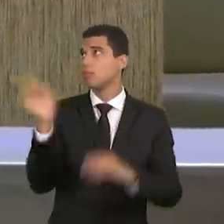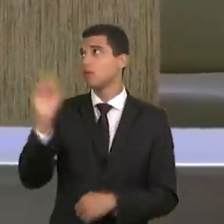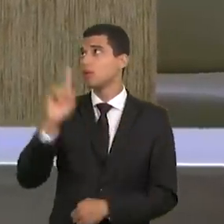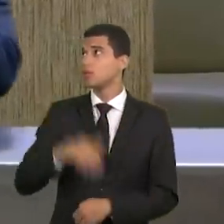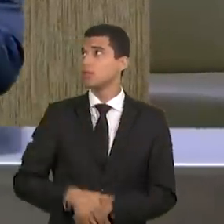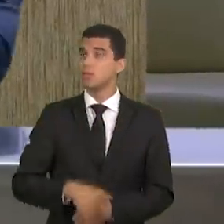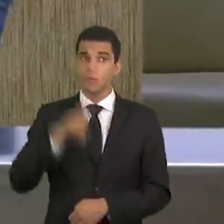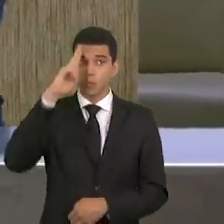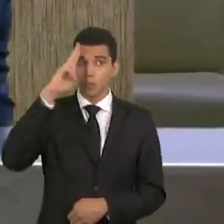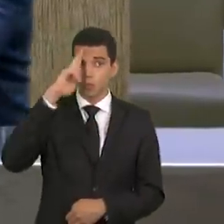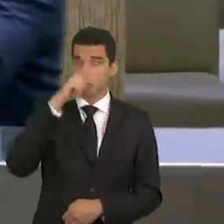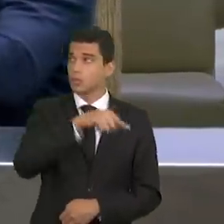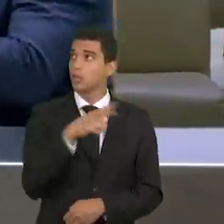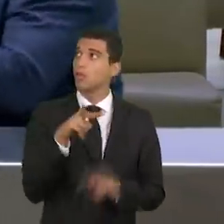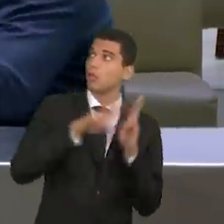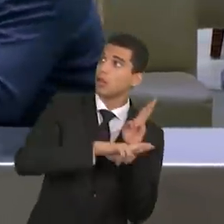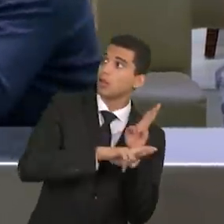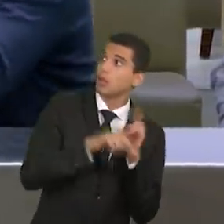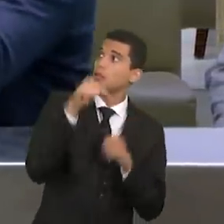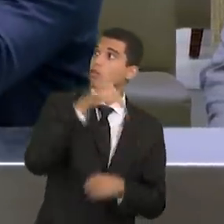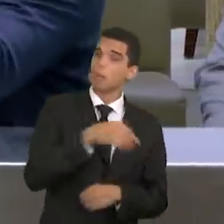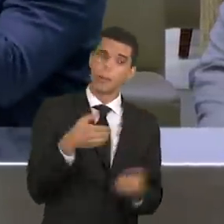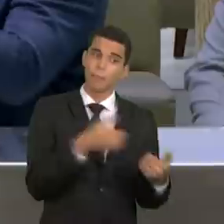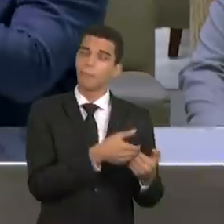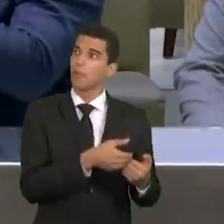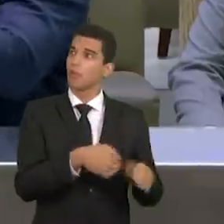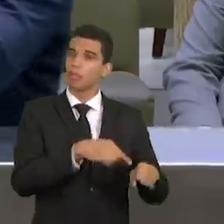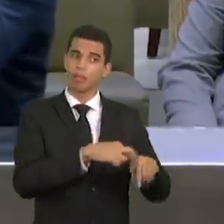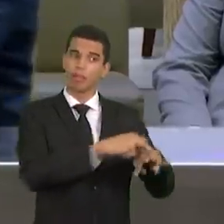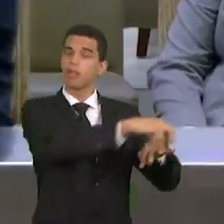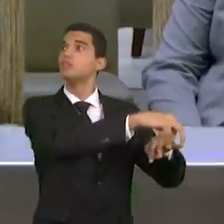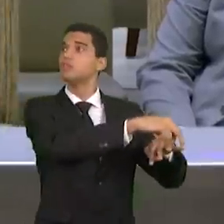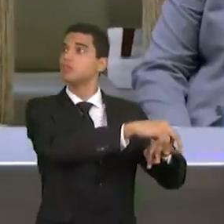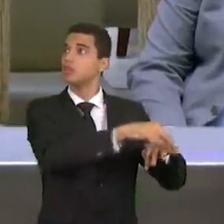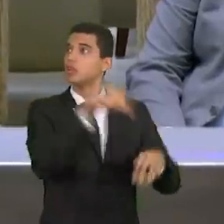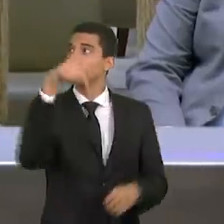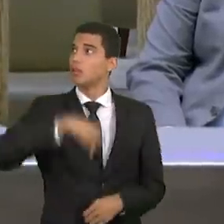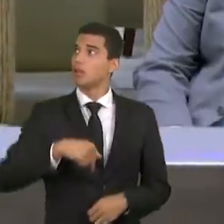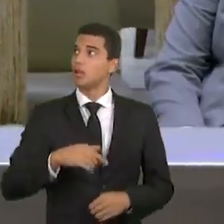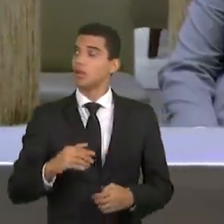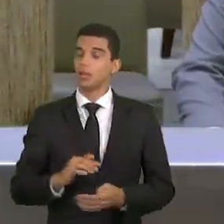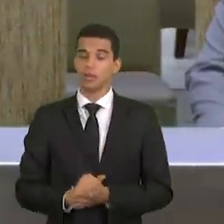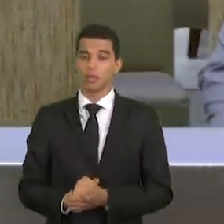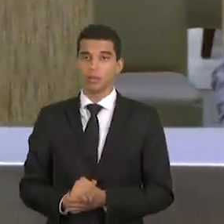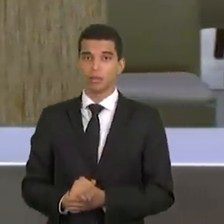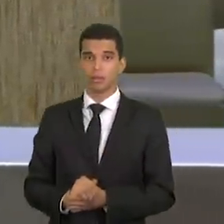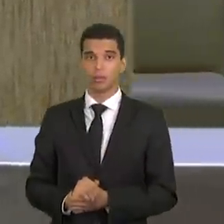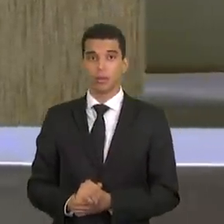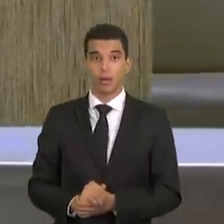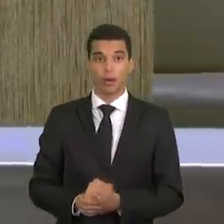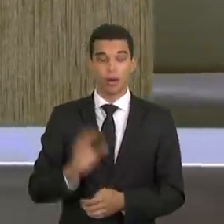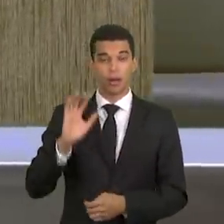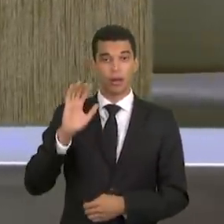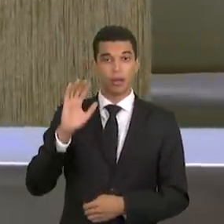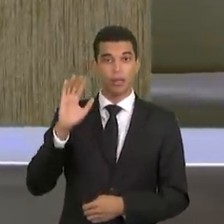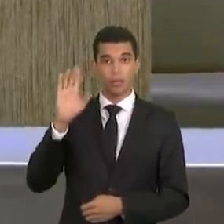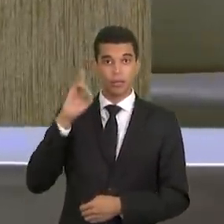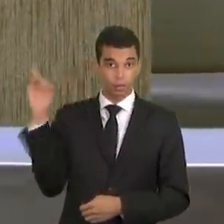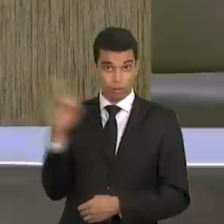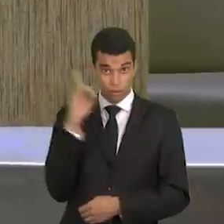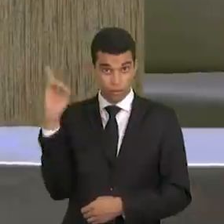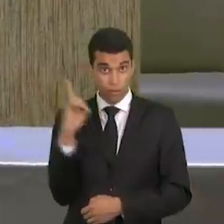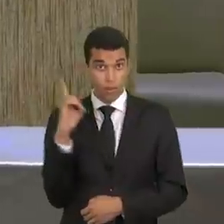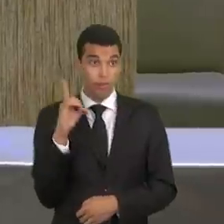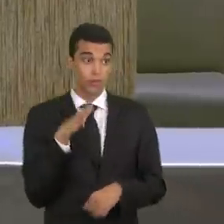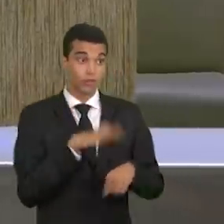Aí Davi manda chamar Urias, faz um banquete e